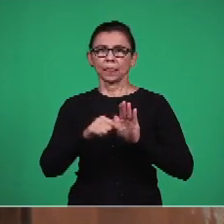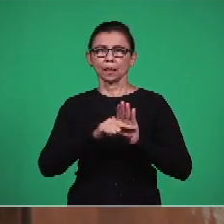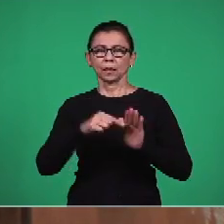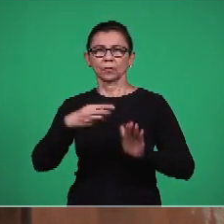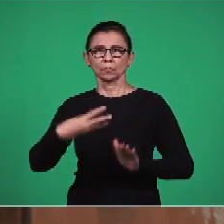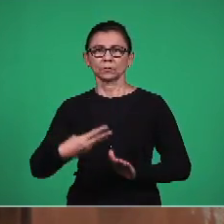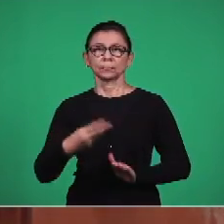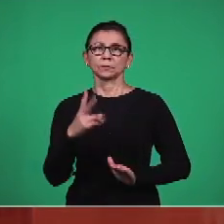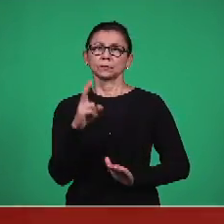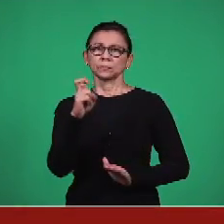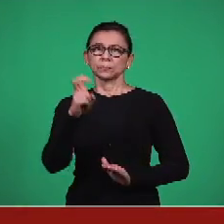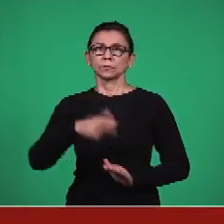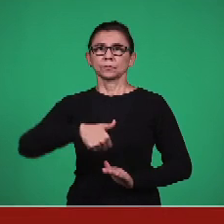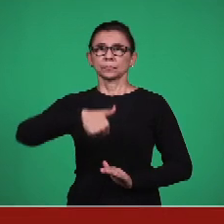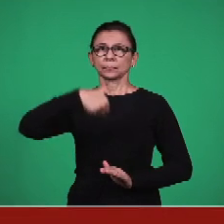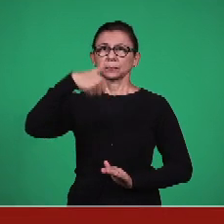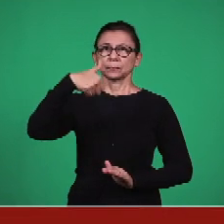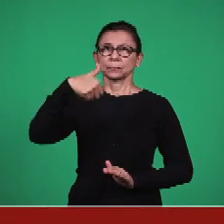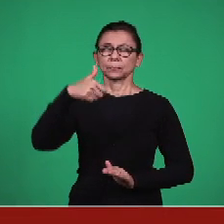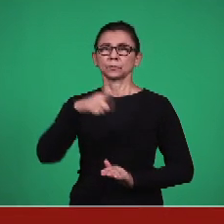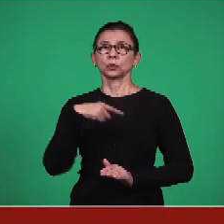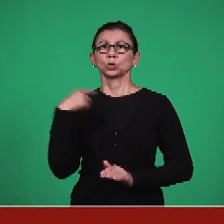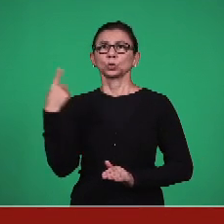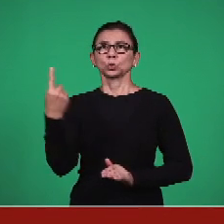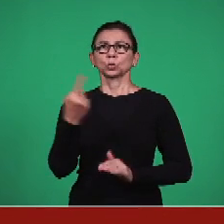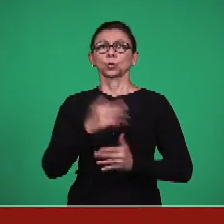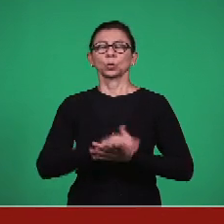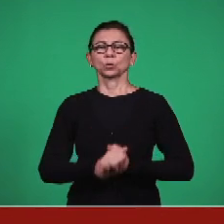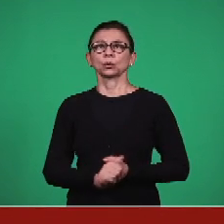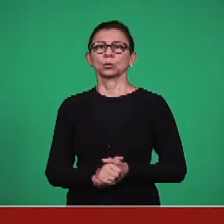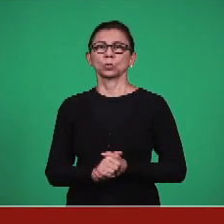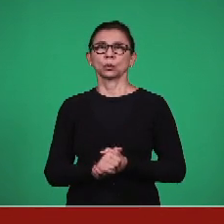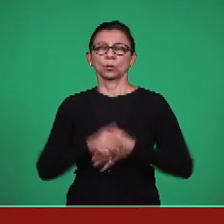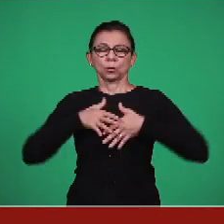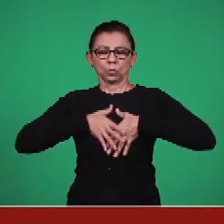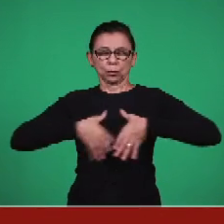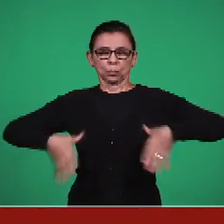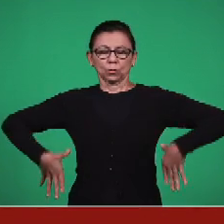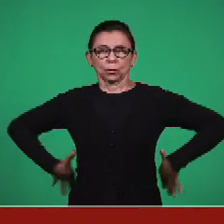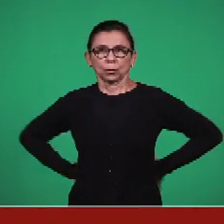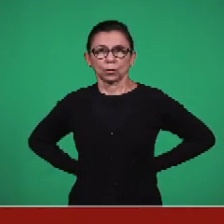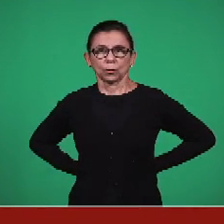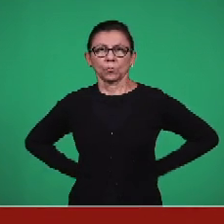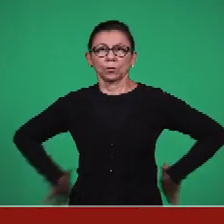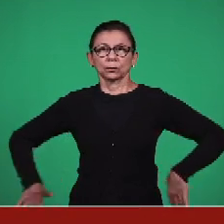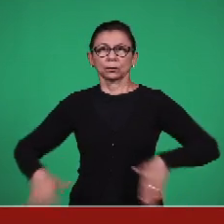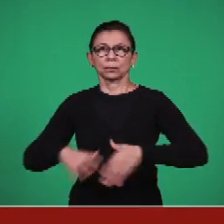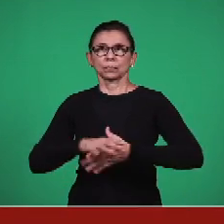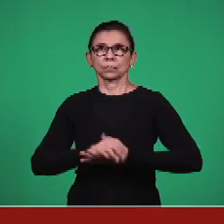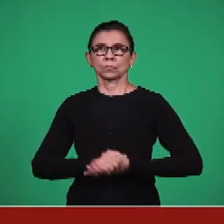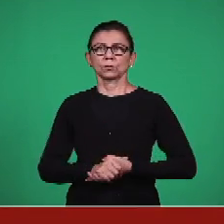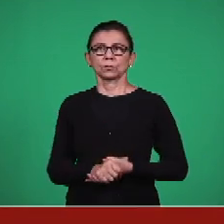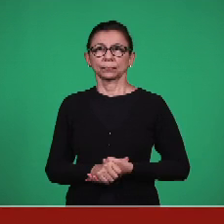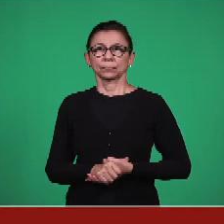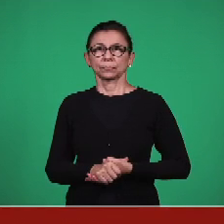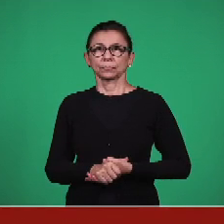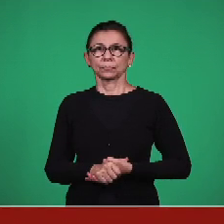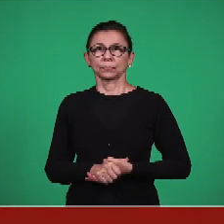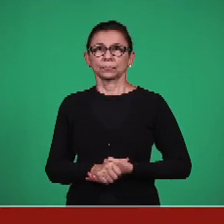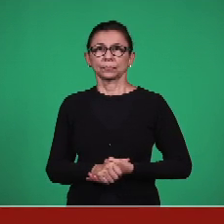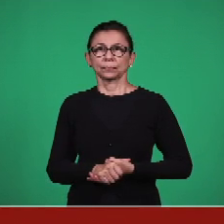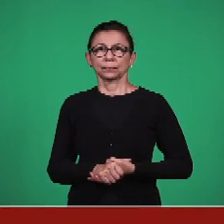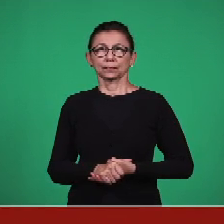Primeiro, estejam cingidos os vossos lombos e acesas. Meus